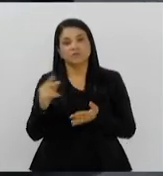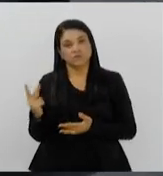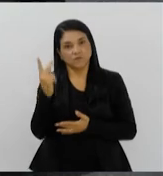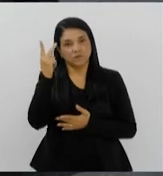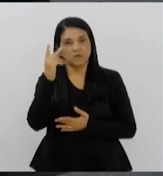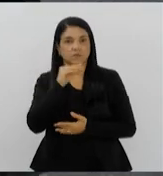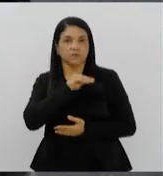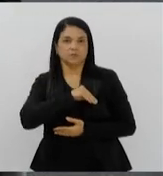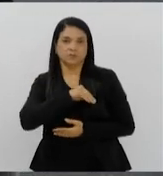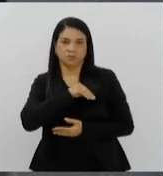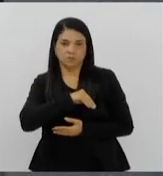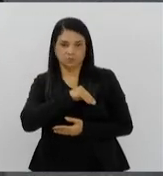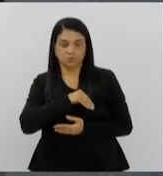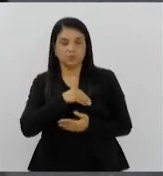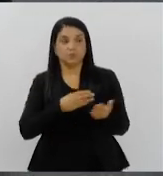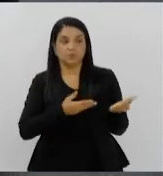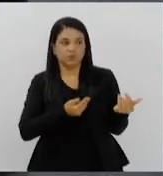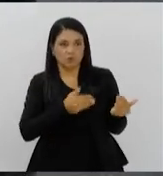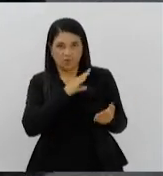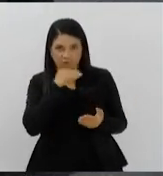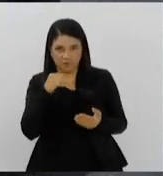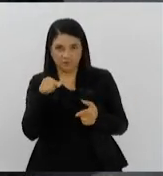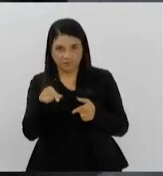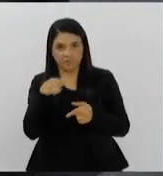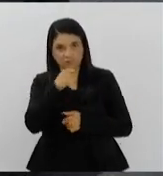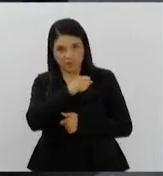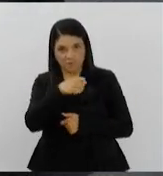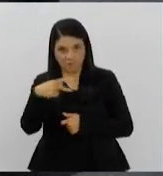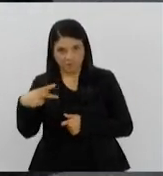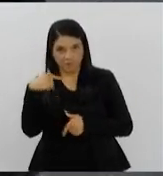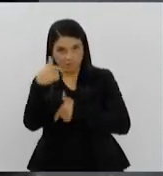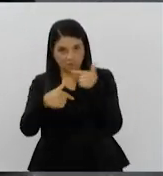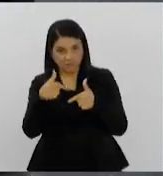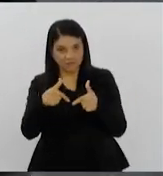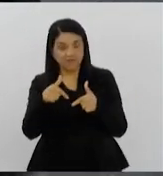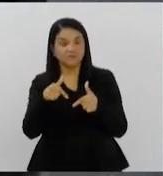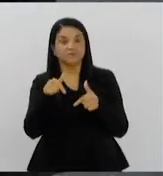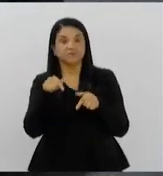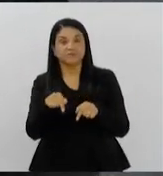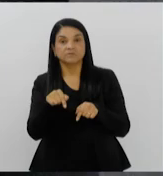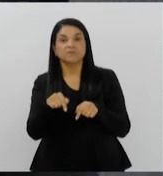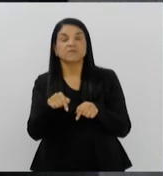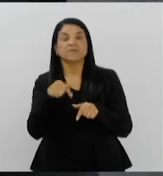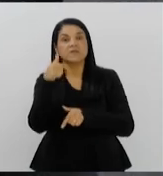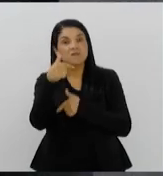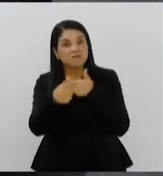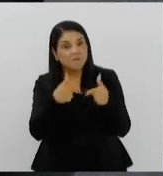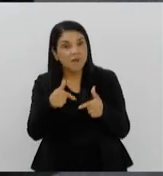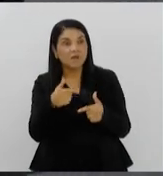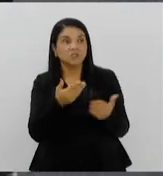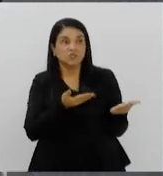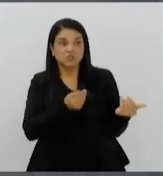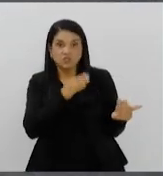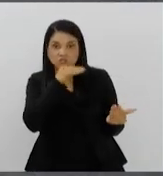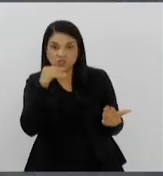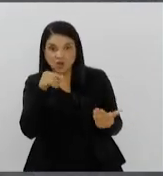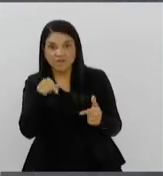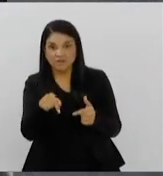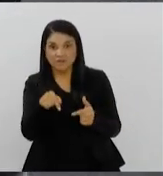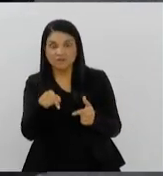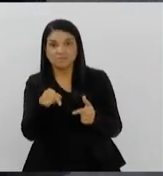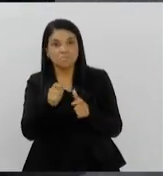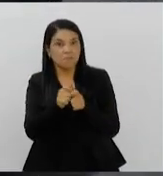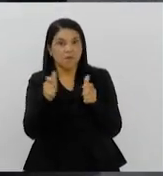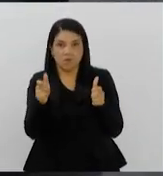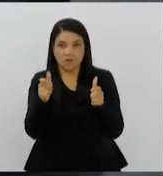renda dessa juventude, e pensando que, se são jovens que trabalham nesse ofício, é,